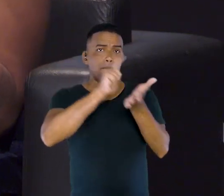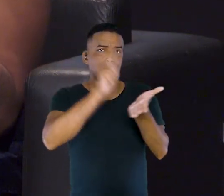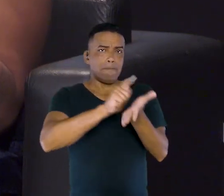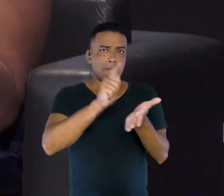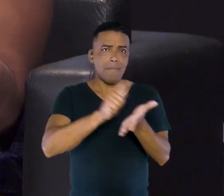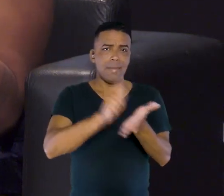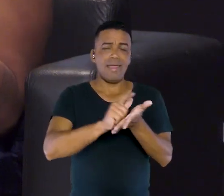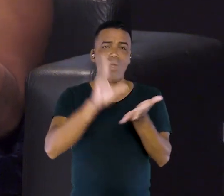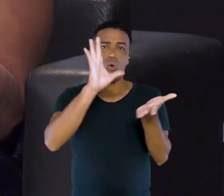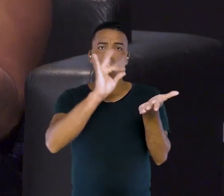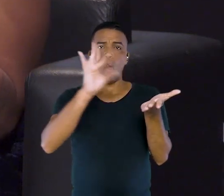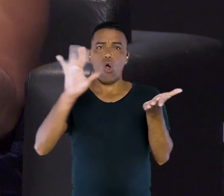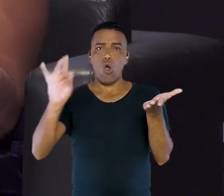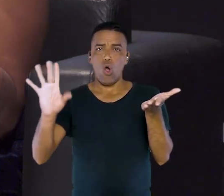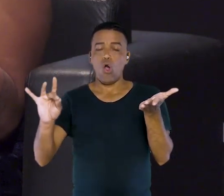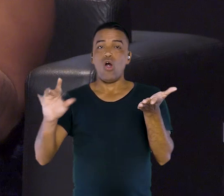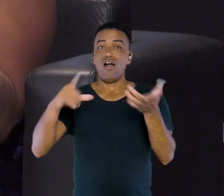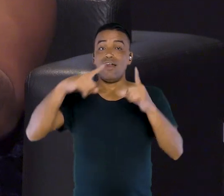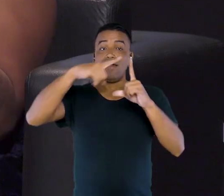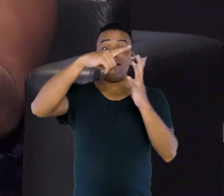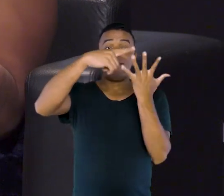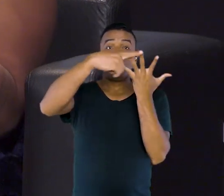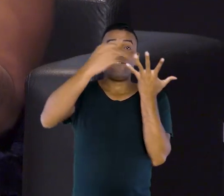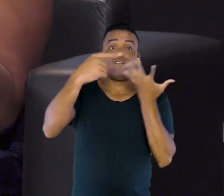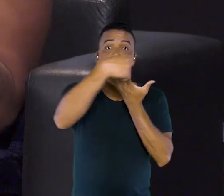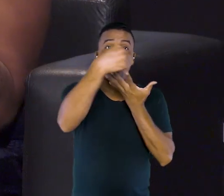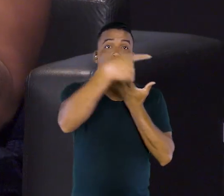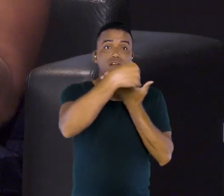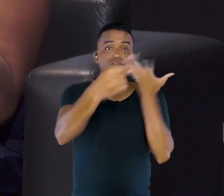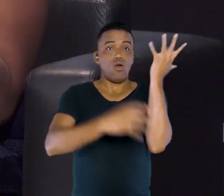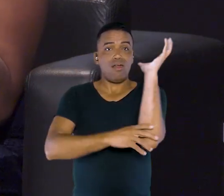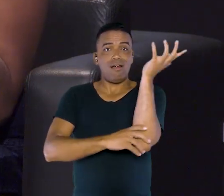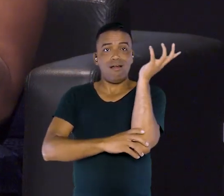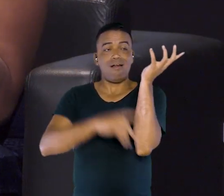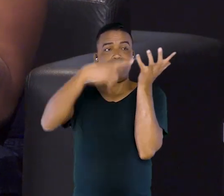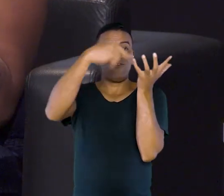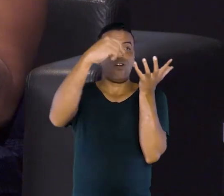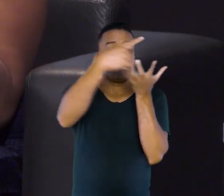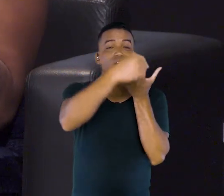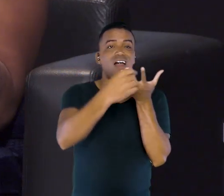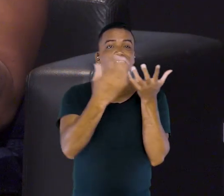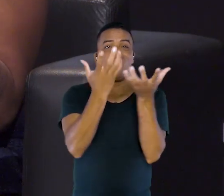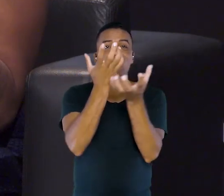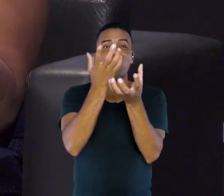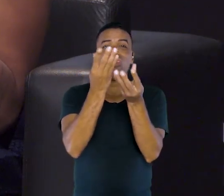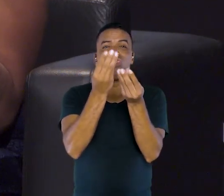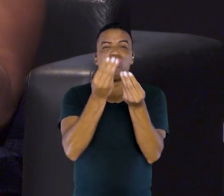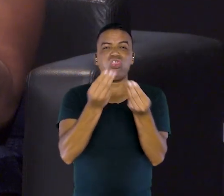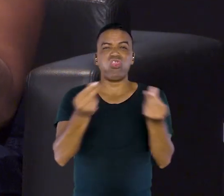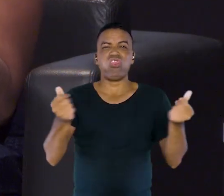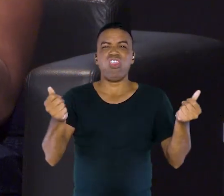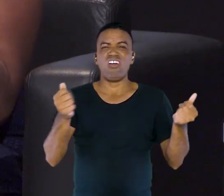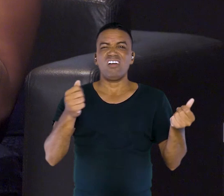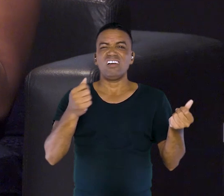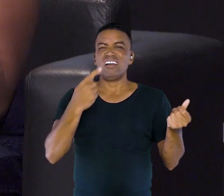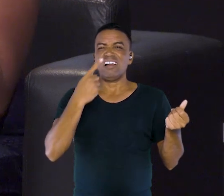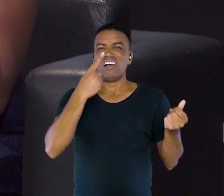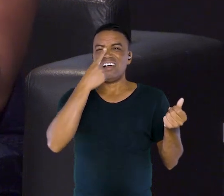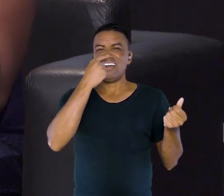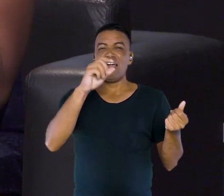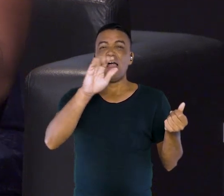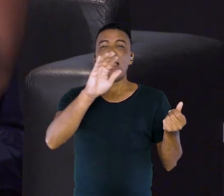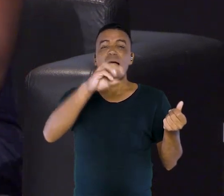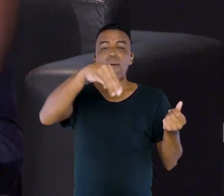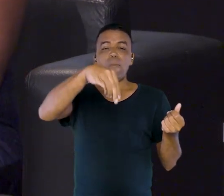peguei um papel, fui colando, né, as folhas de manivas e ficaram cheio de mofo, não conseguia apresentar as folhas